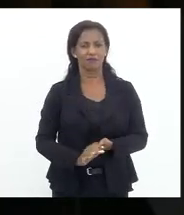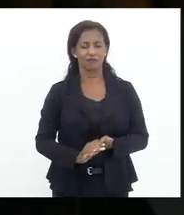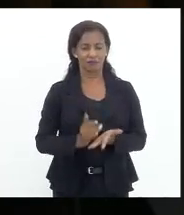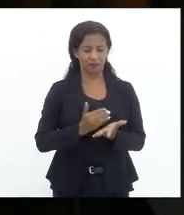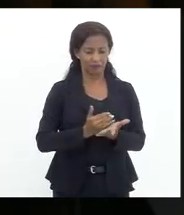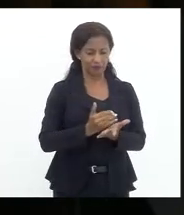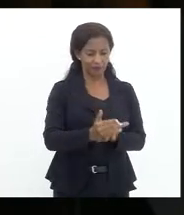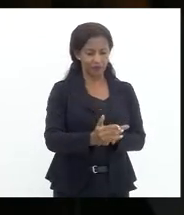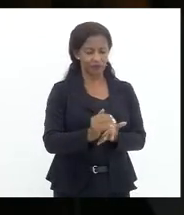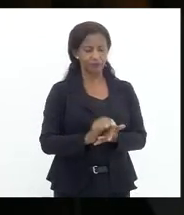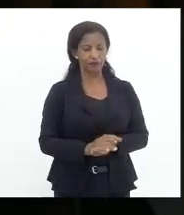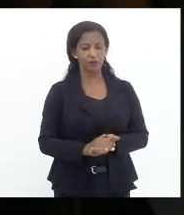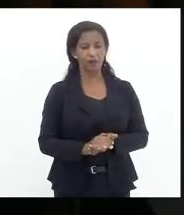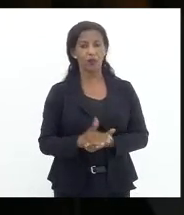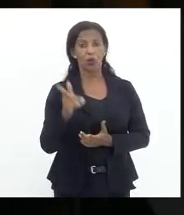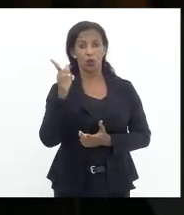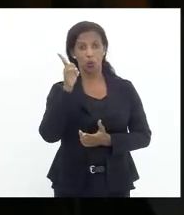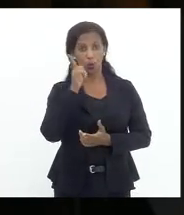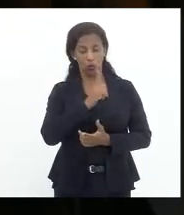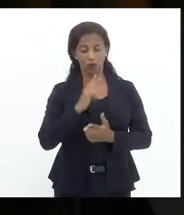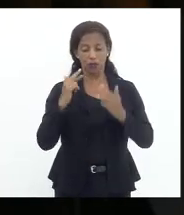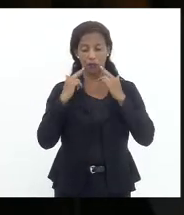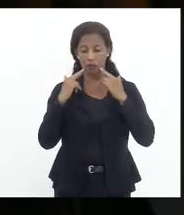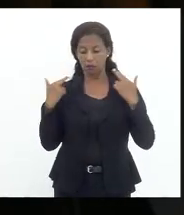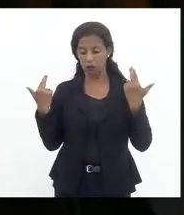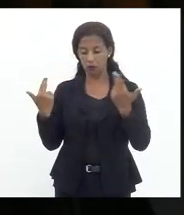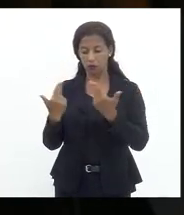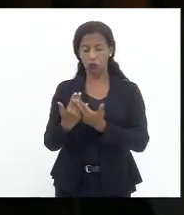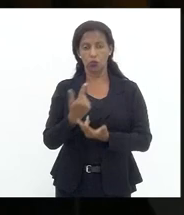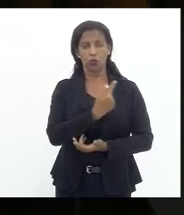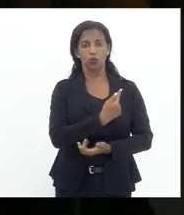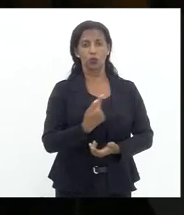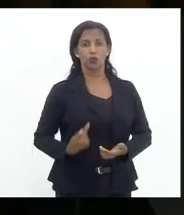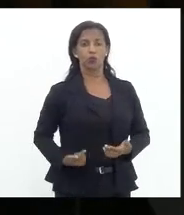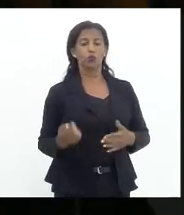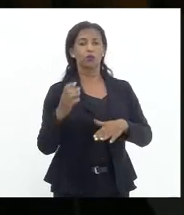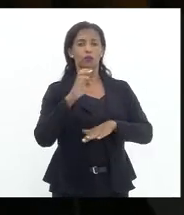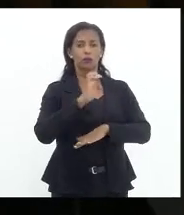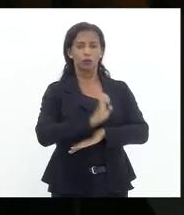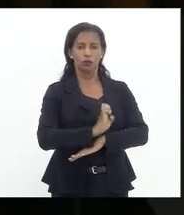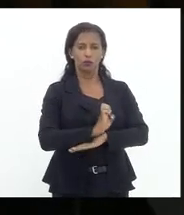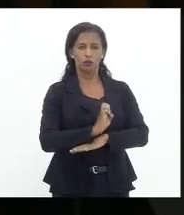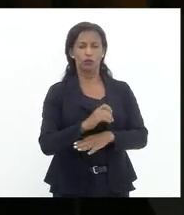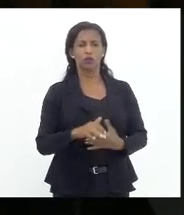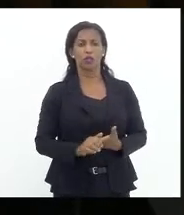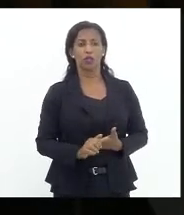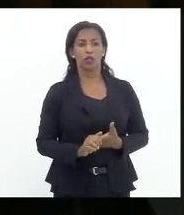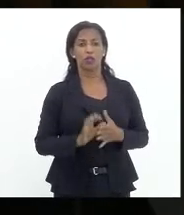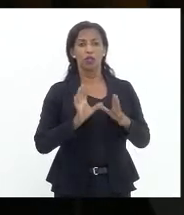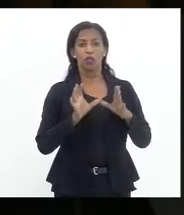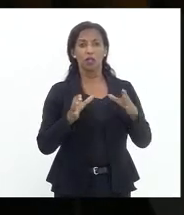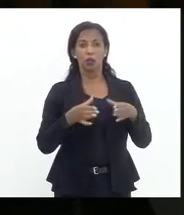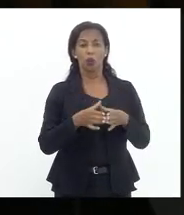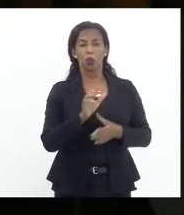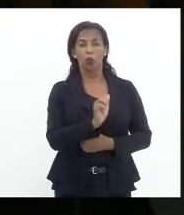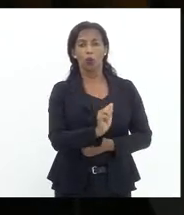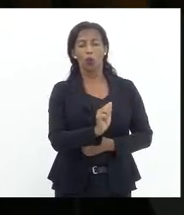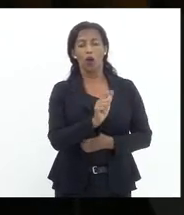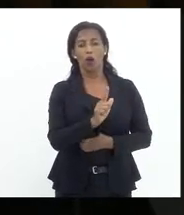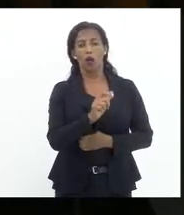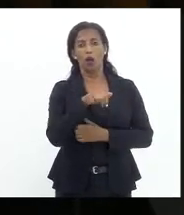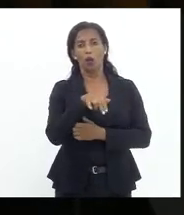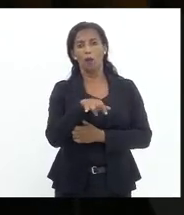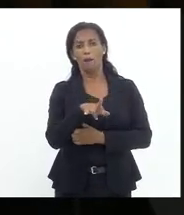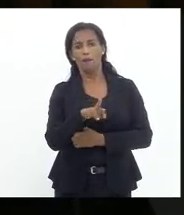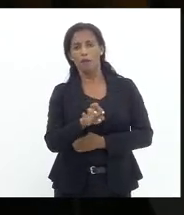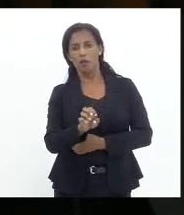daí, promovi uma reunião com o governador do Estado e os almirantes da Engepron, que